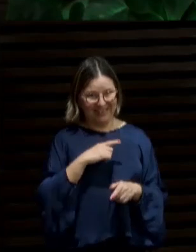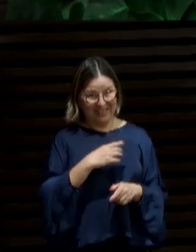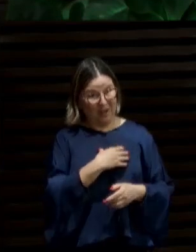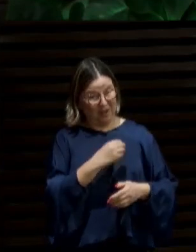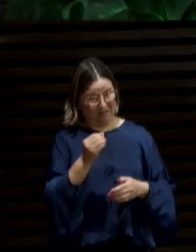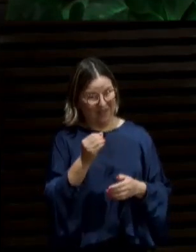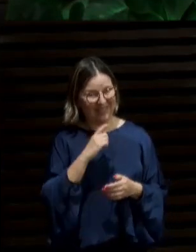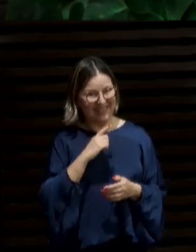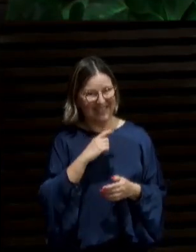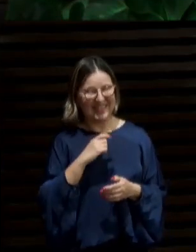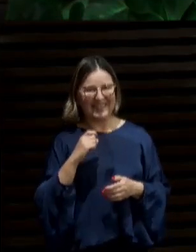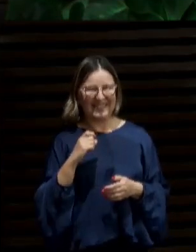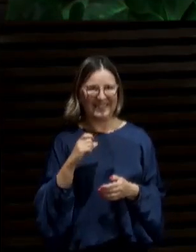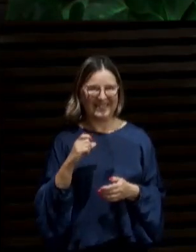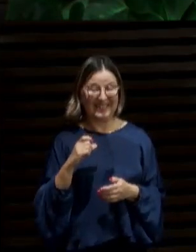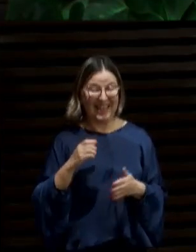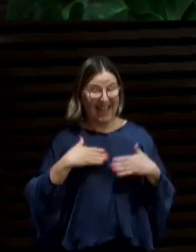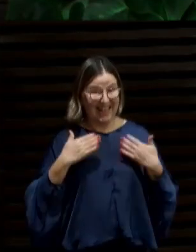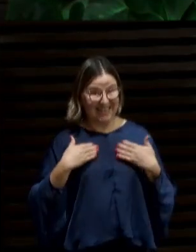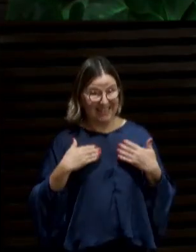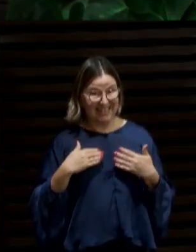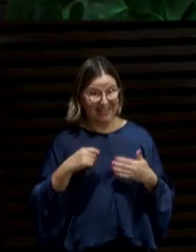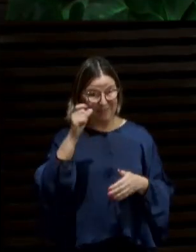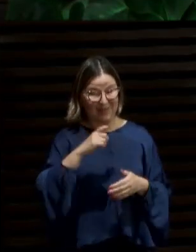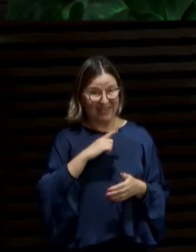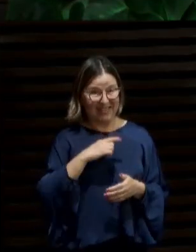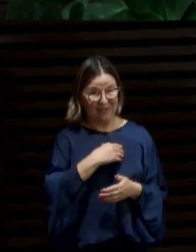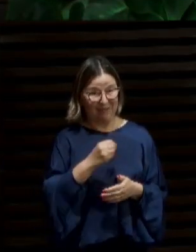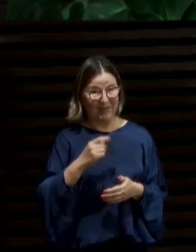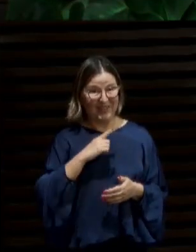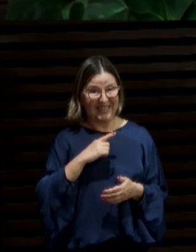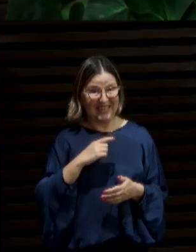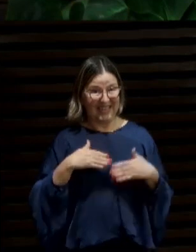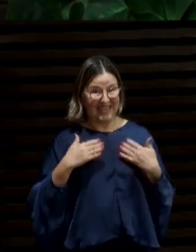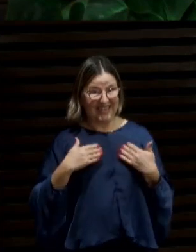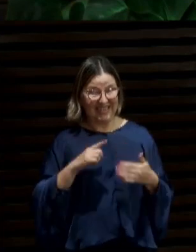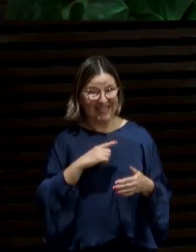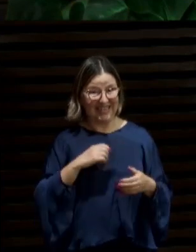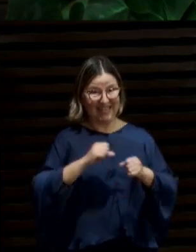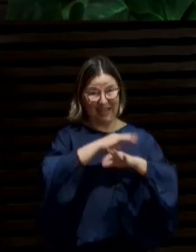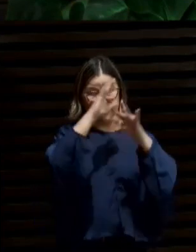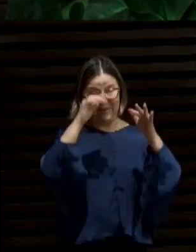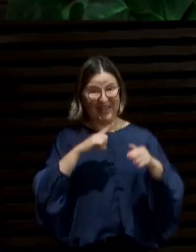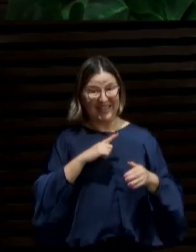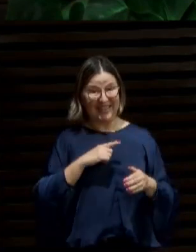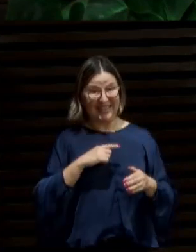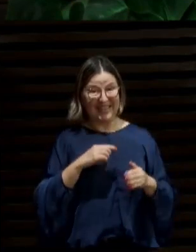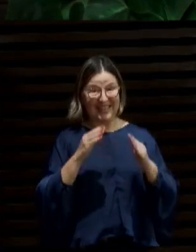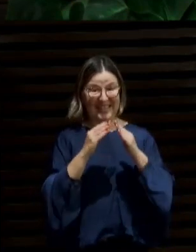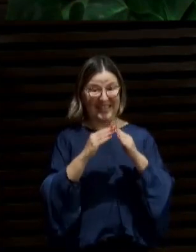a palavra. Quem tem o filho tem a alegria. Quem tem o filho tem a glória. Quem tem o filho tem a moradia eterna. Quem tem o